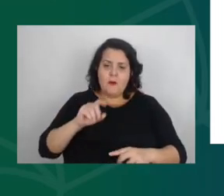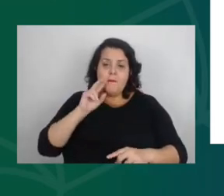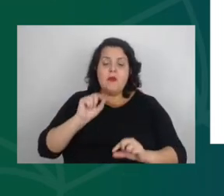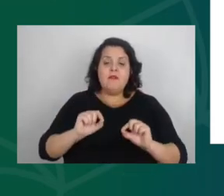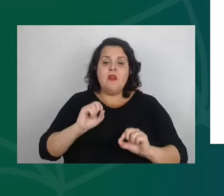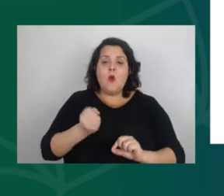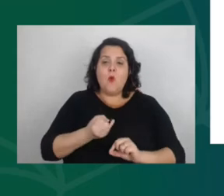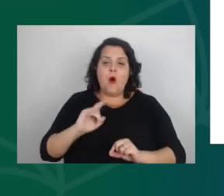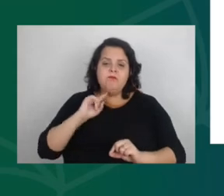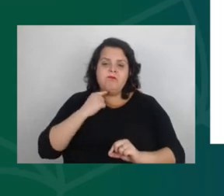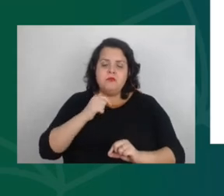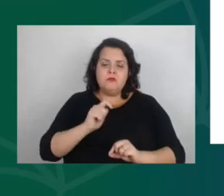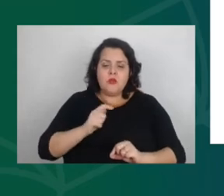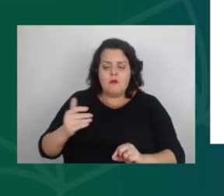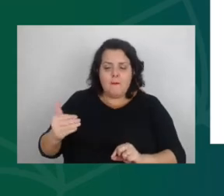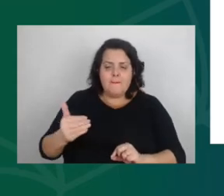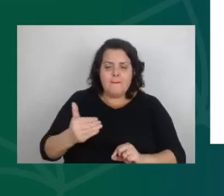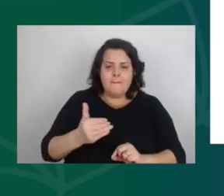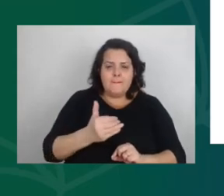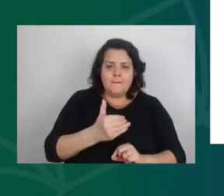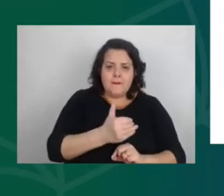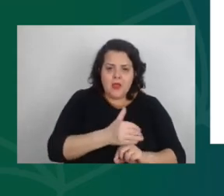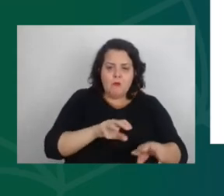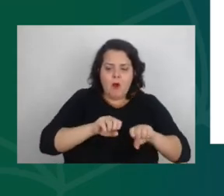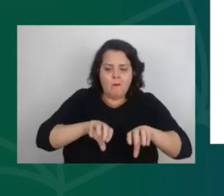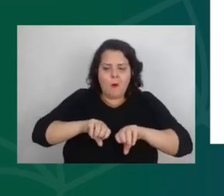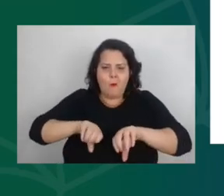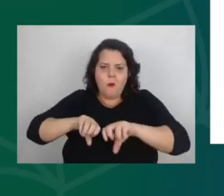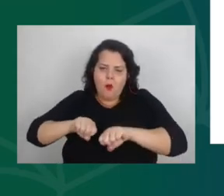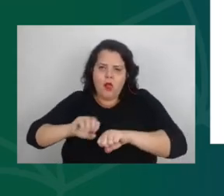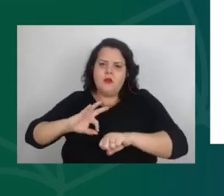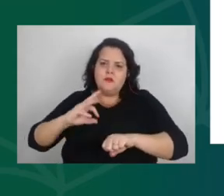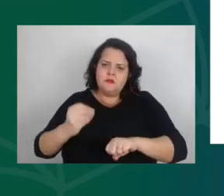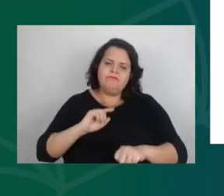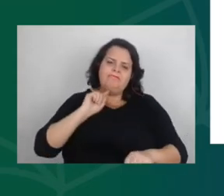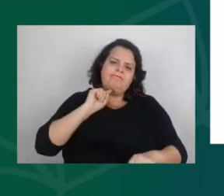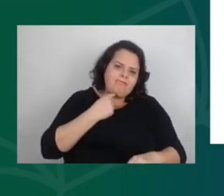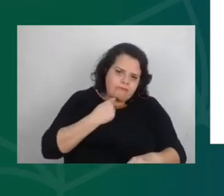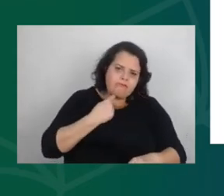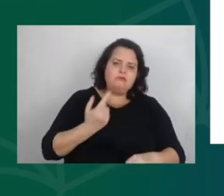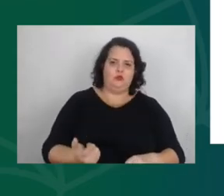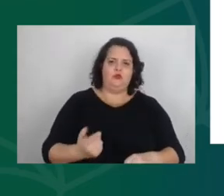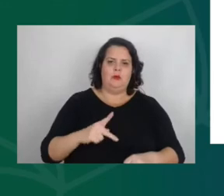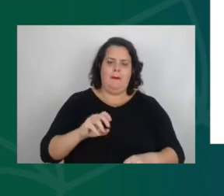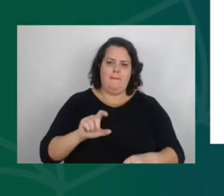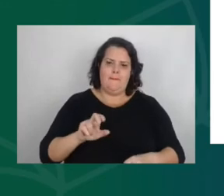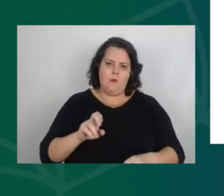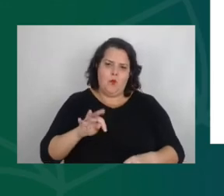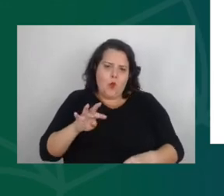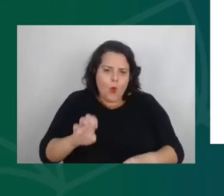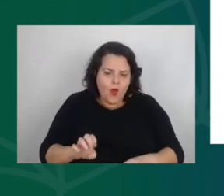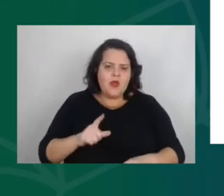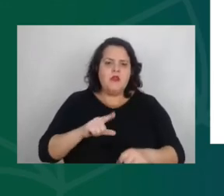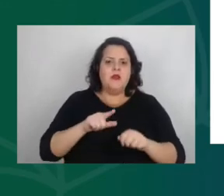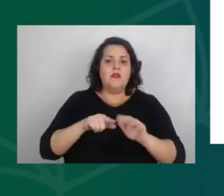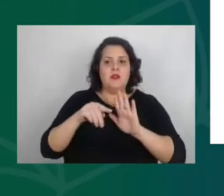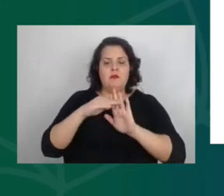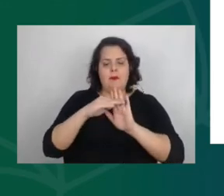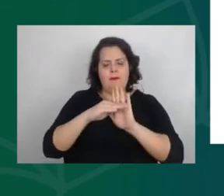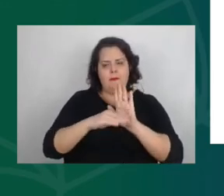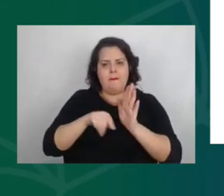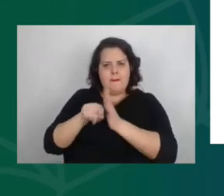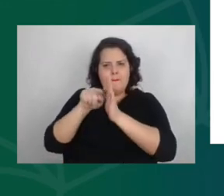esse peixe ele pode carregar os poluentes, mas também pelo consumo humano, visto que nós fizemos um questionário e vários dos moradores